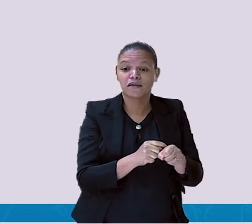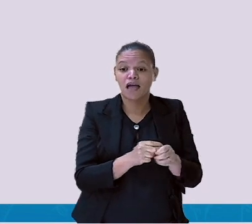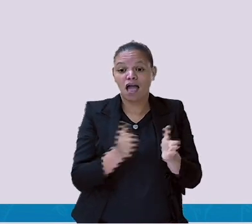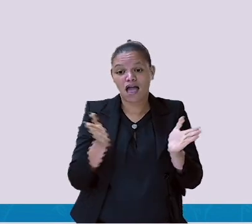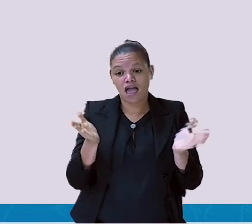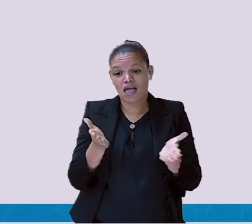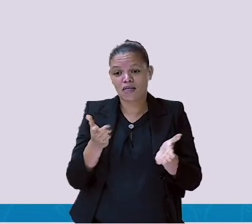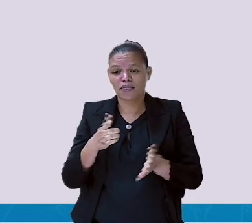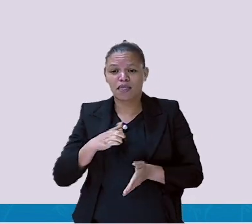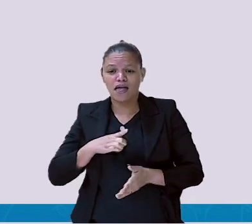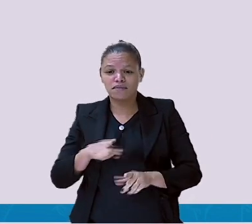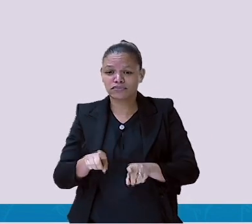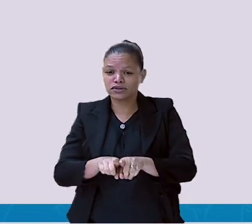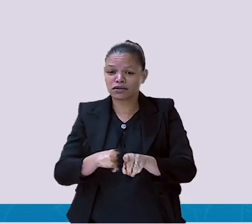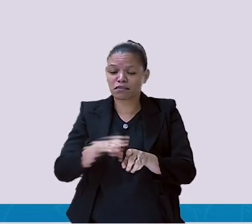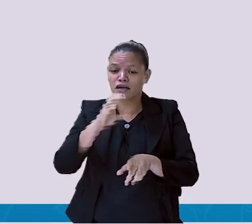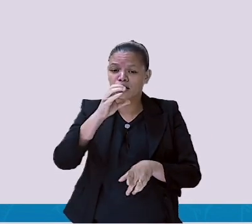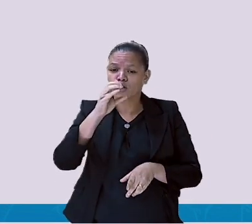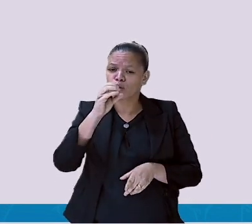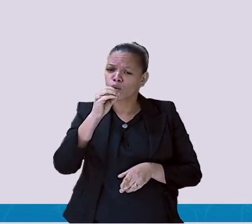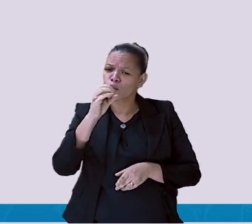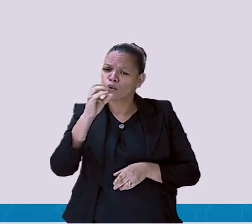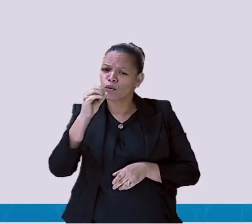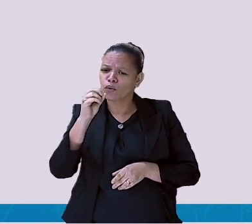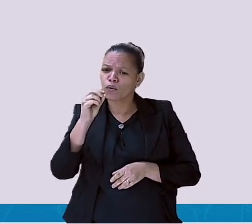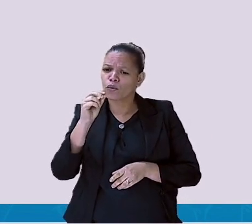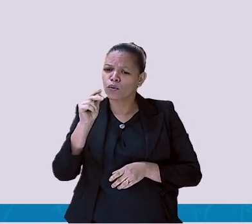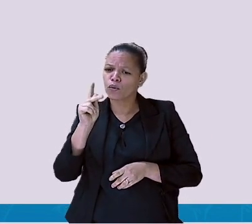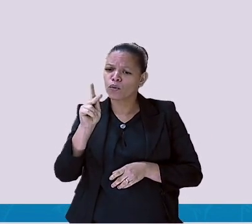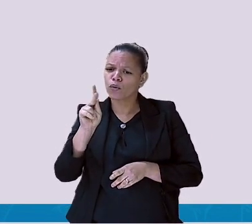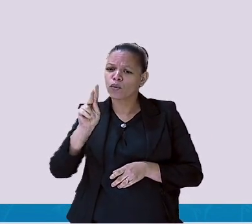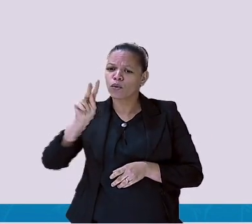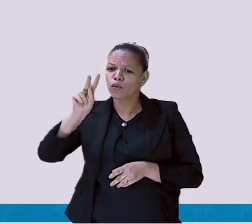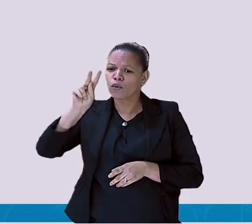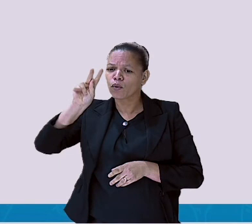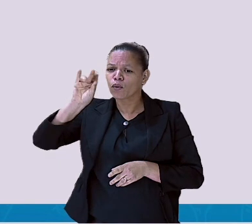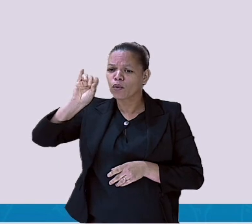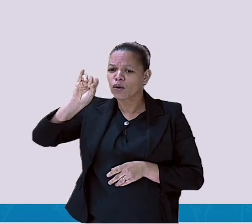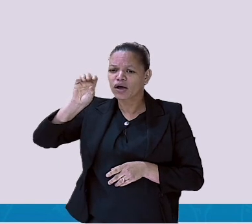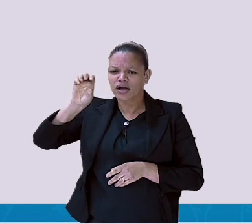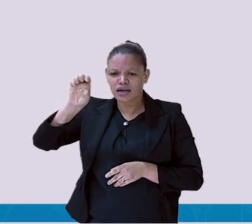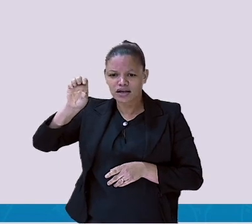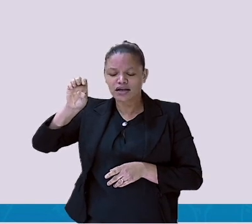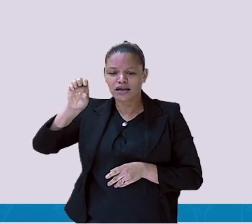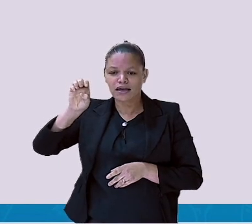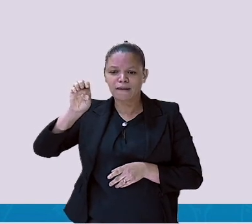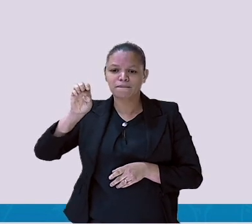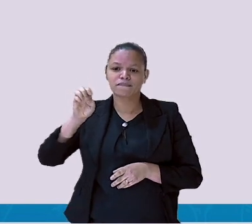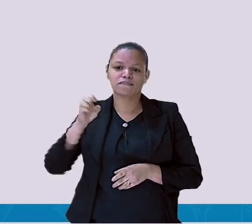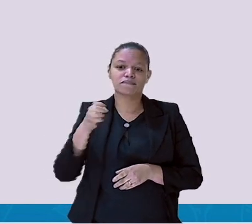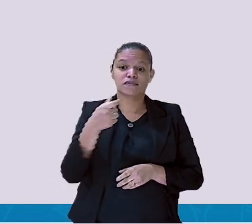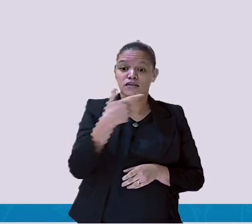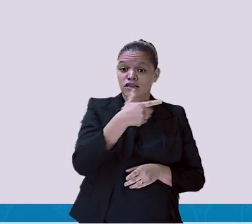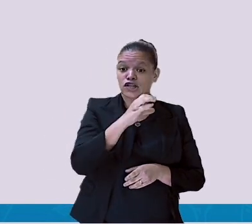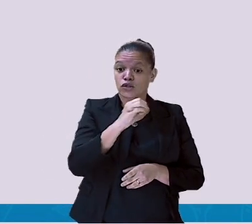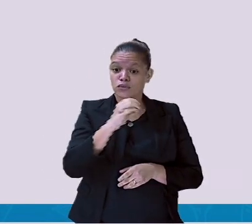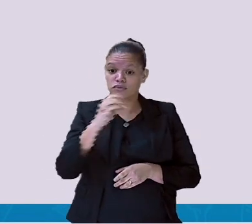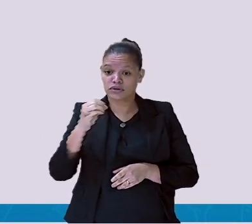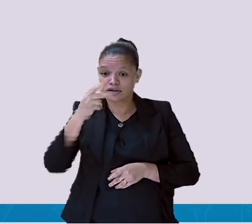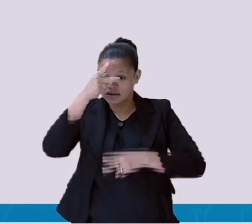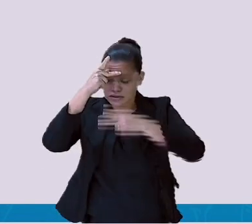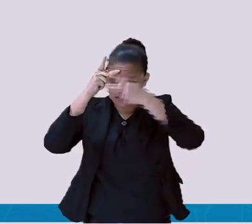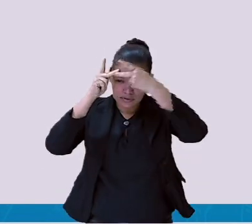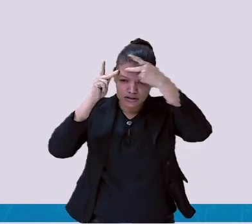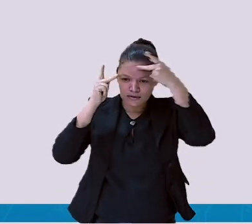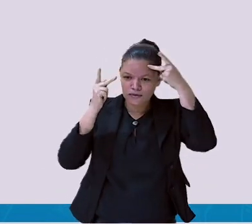aqui, cookie, 200 pessoas, 200 clientes preferem. Tá? Então, se você observar tanto a